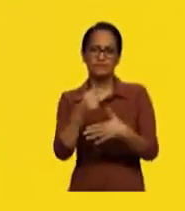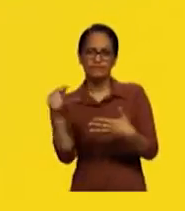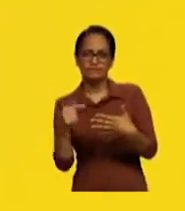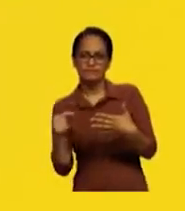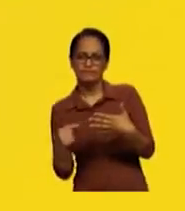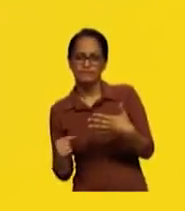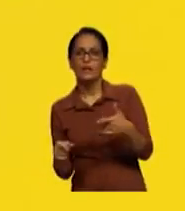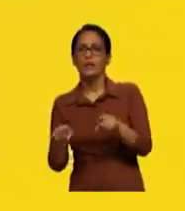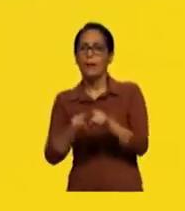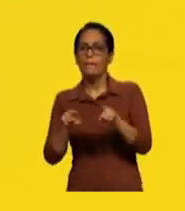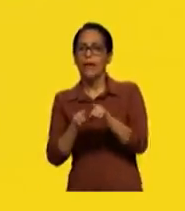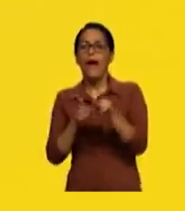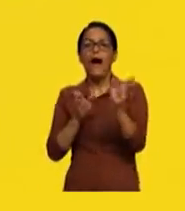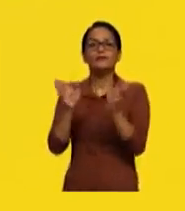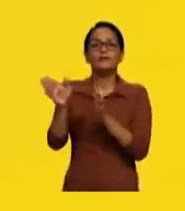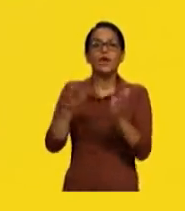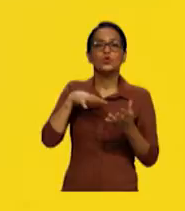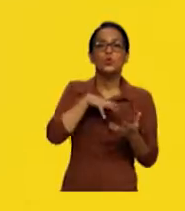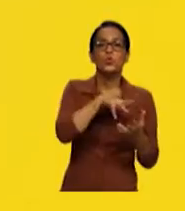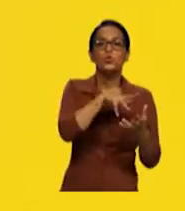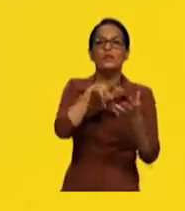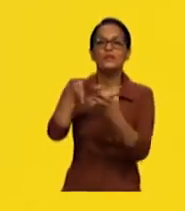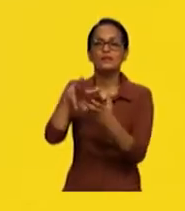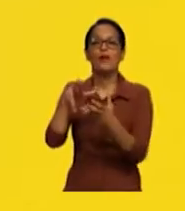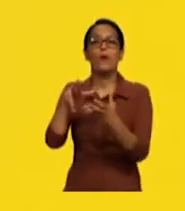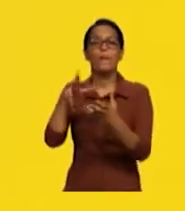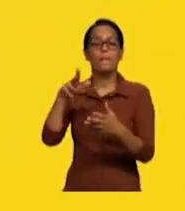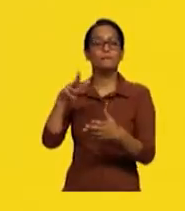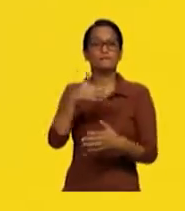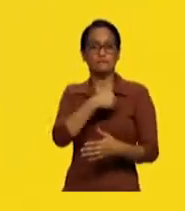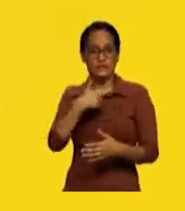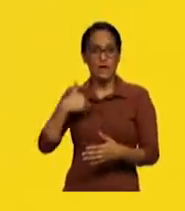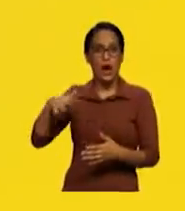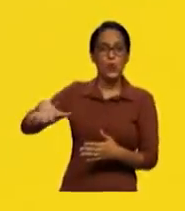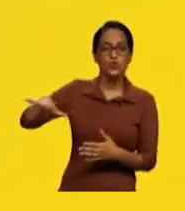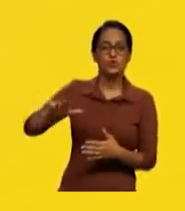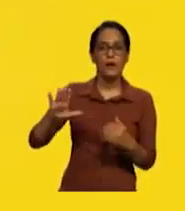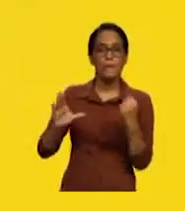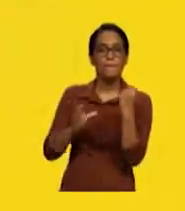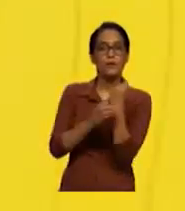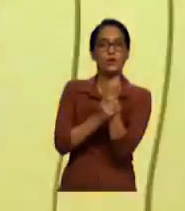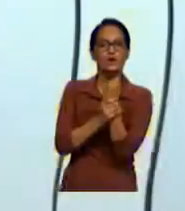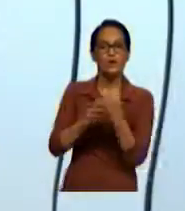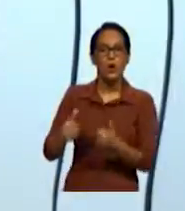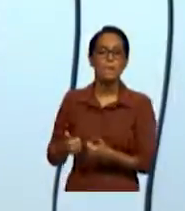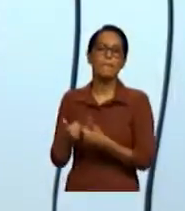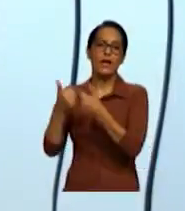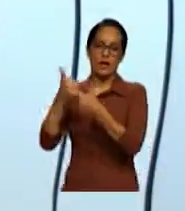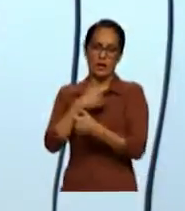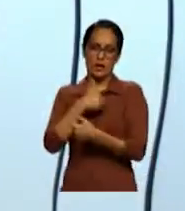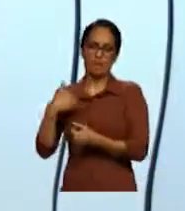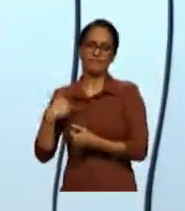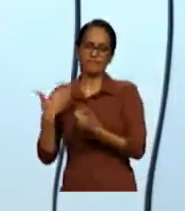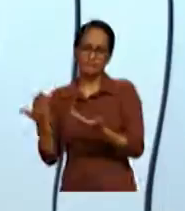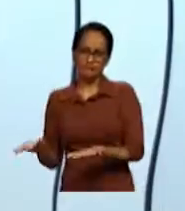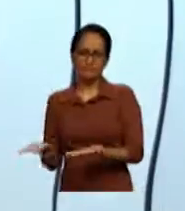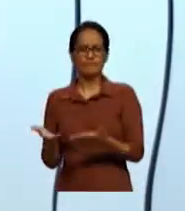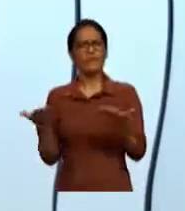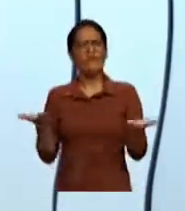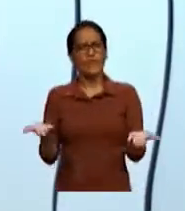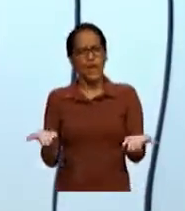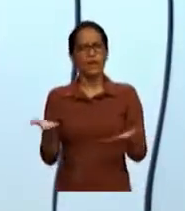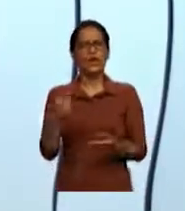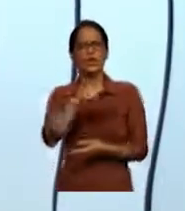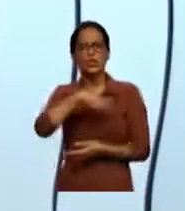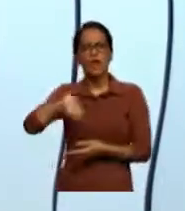e igualitário às ações e serviços para a sua promoção, proteção e recuperação. Então, quando a gente fala que saúde é